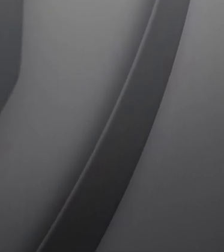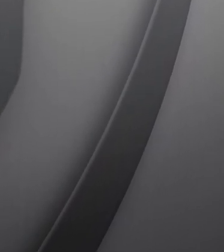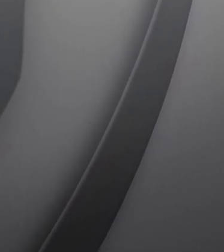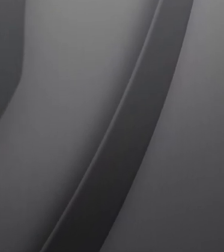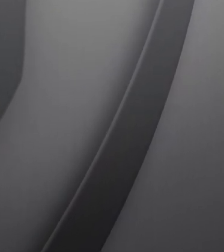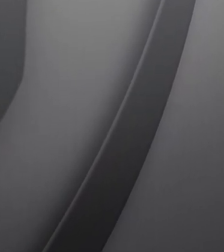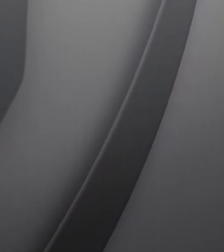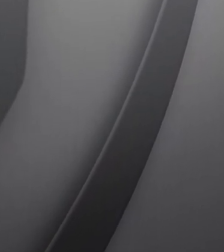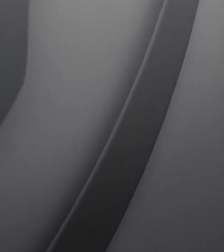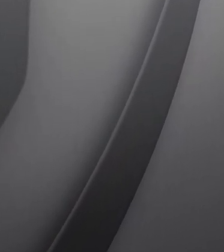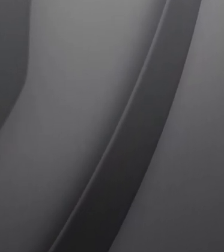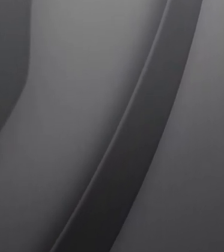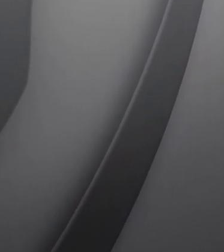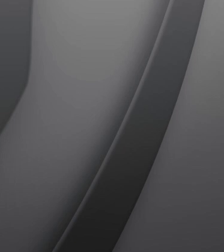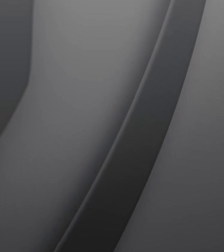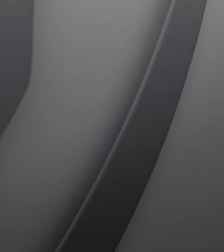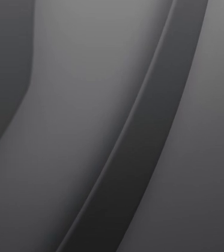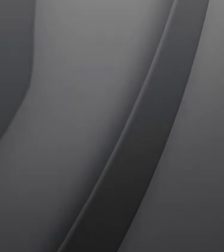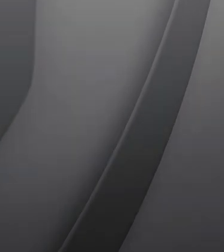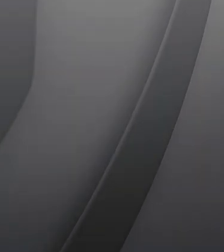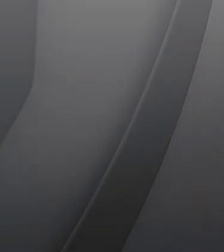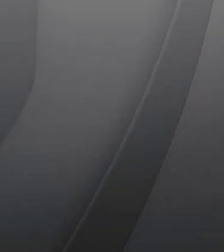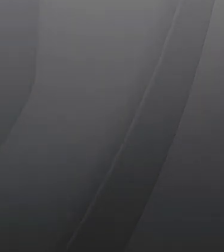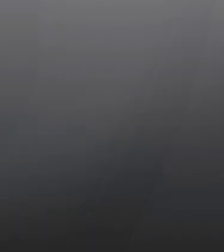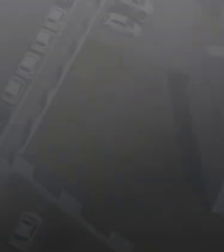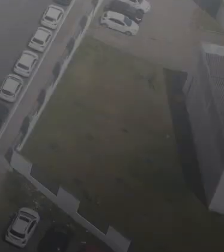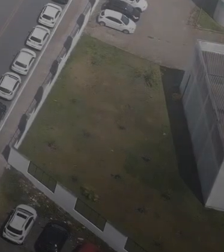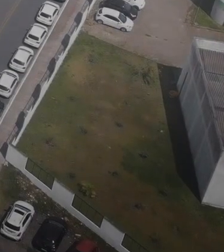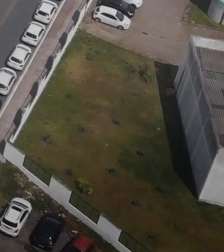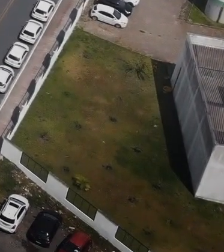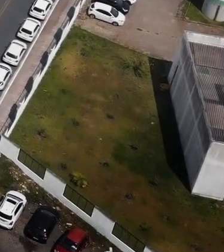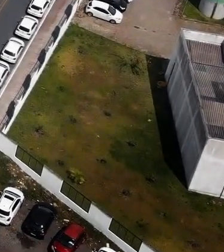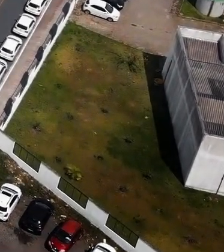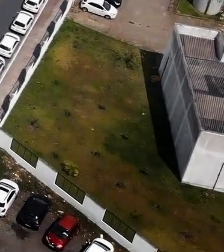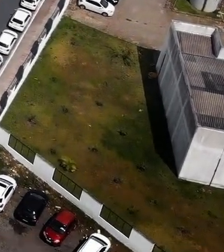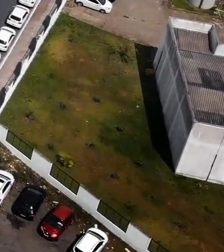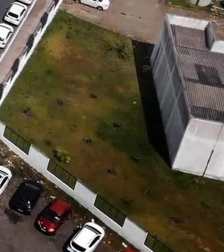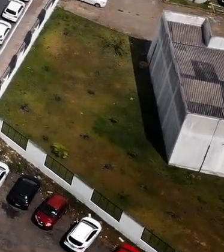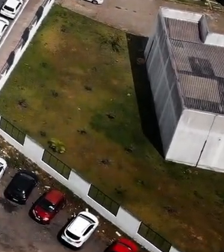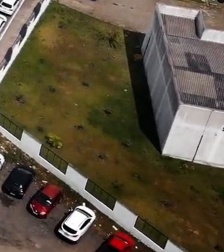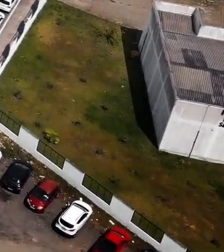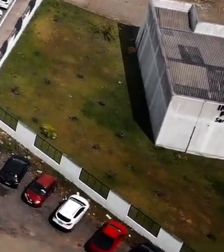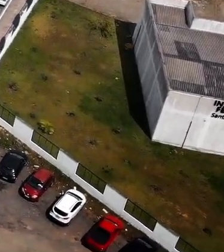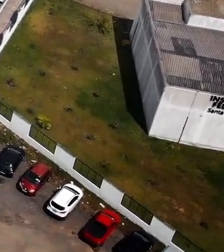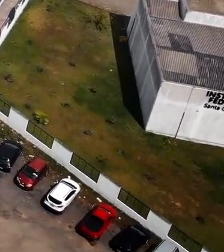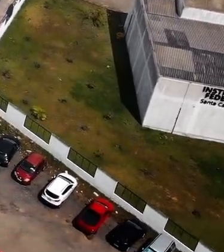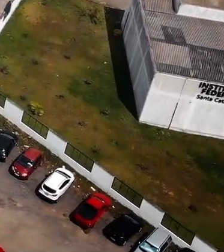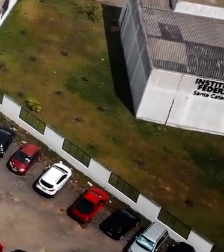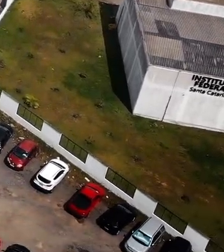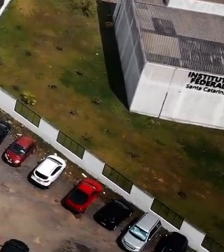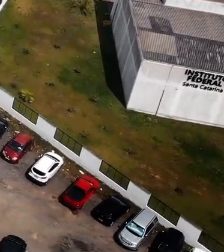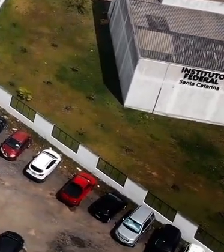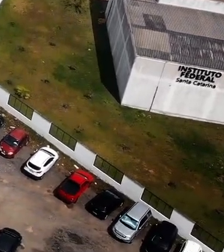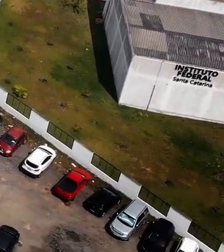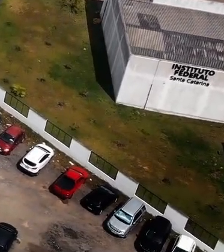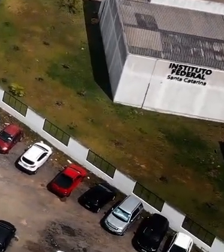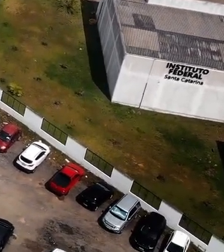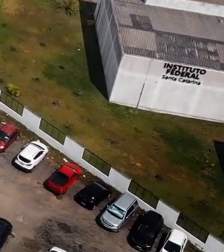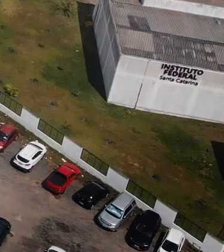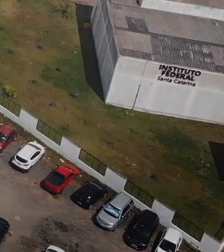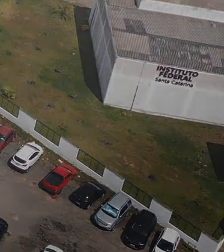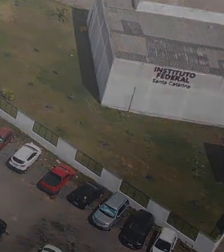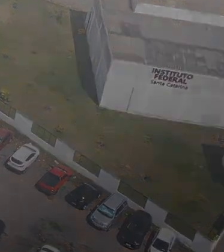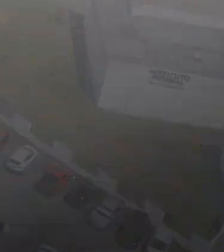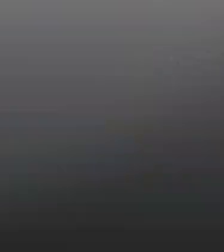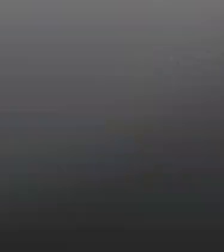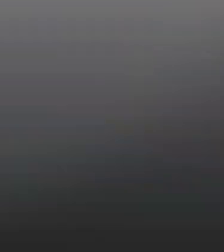Instagram. E também no X. Acompanhe todo o conteúdo do Poder Legislativo nas redes